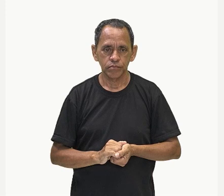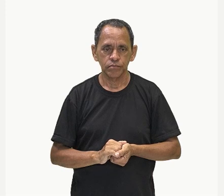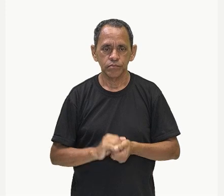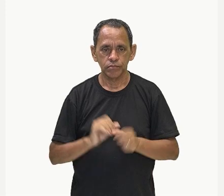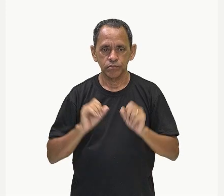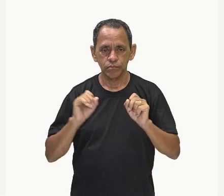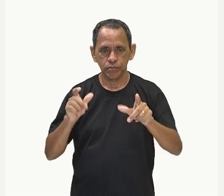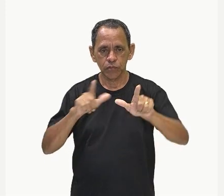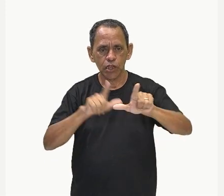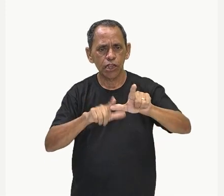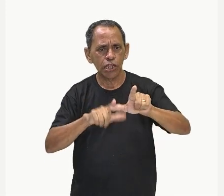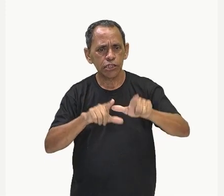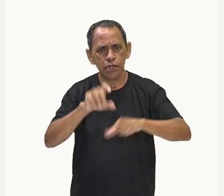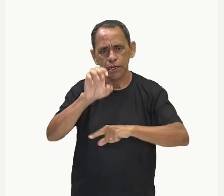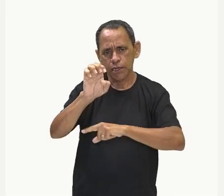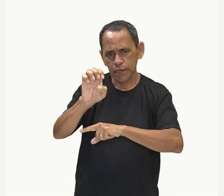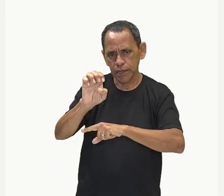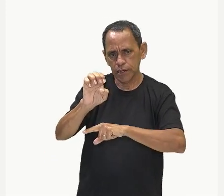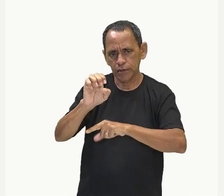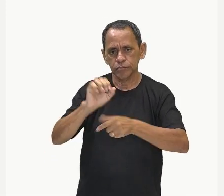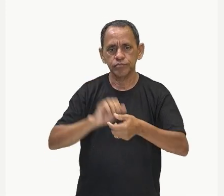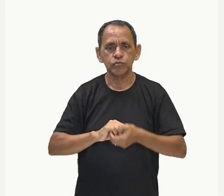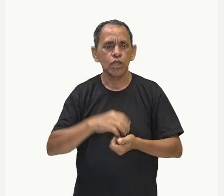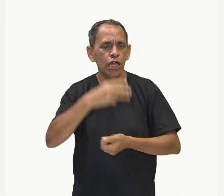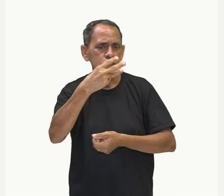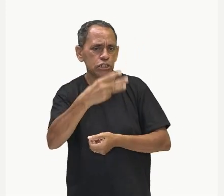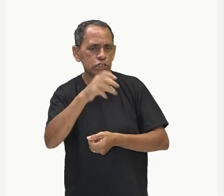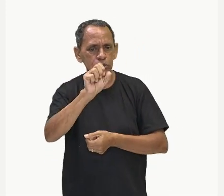Ok? Vamos lá, letra E.